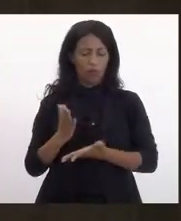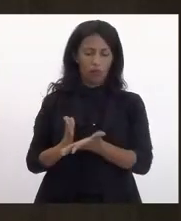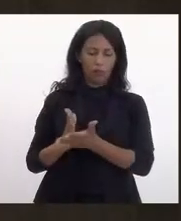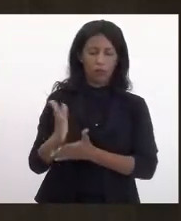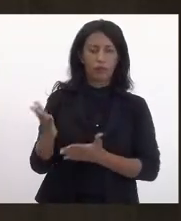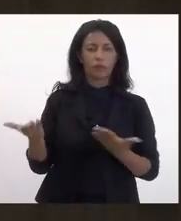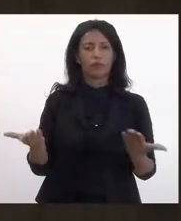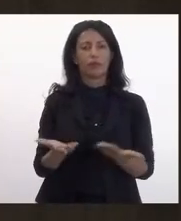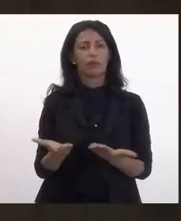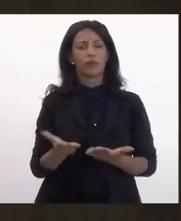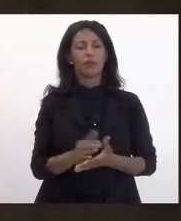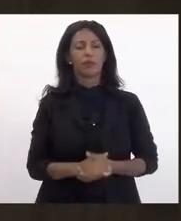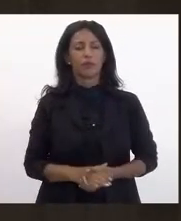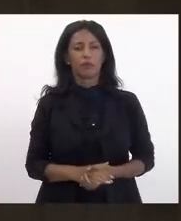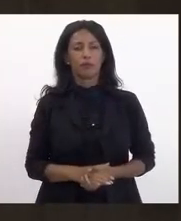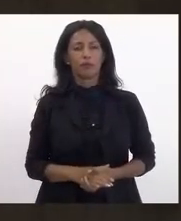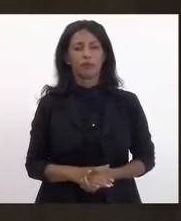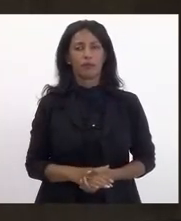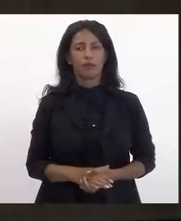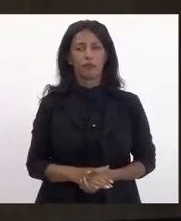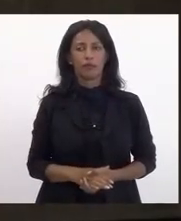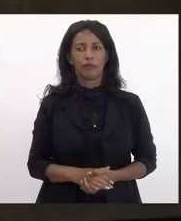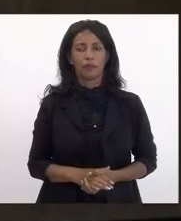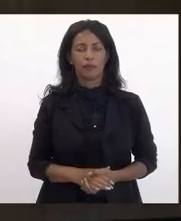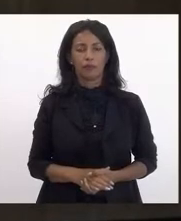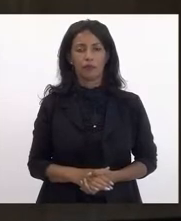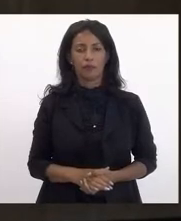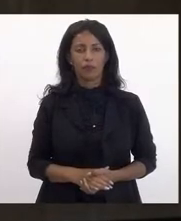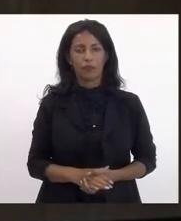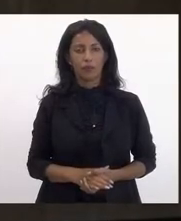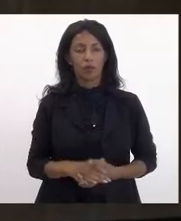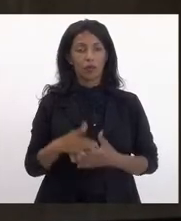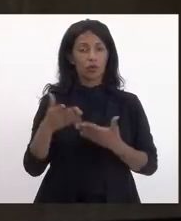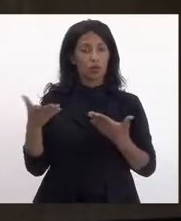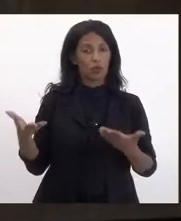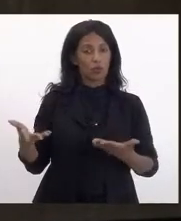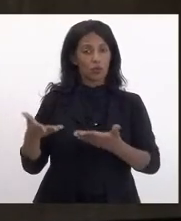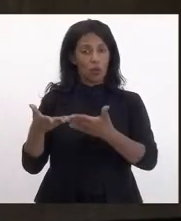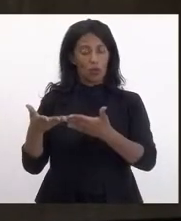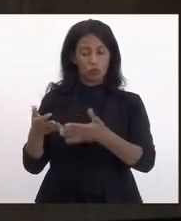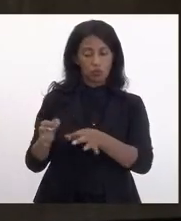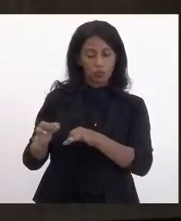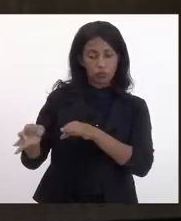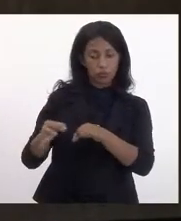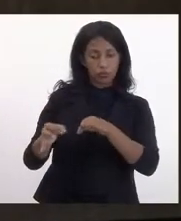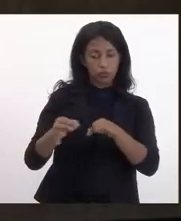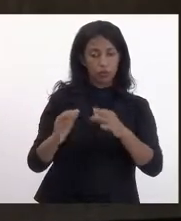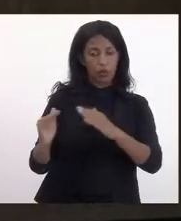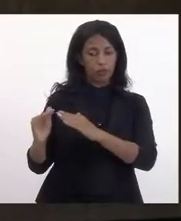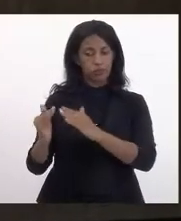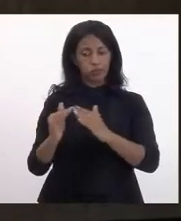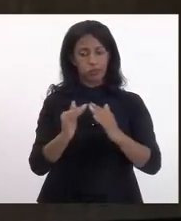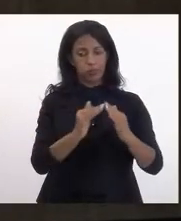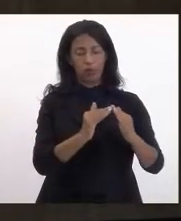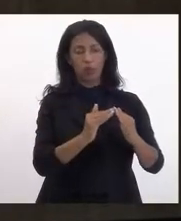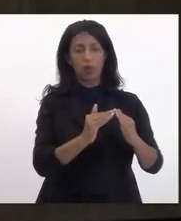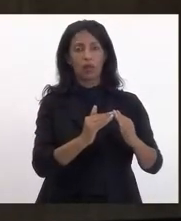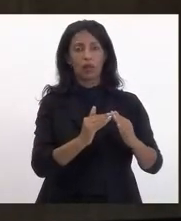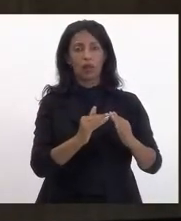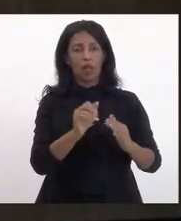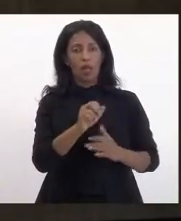hoje, sobre o fomento aos projetos habitacionais na